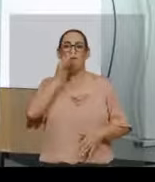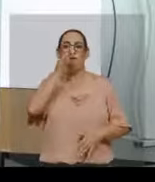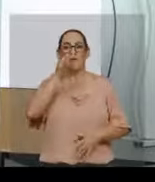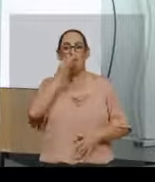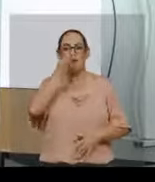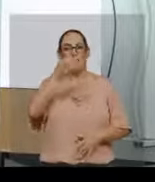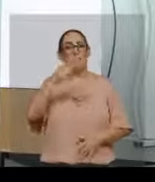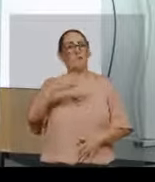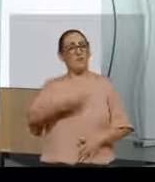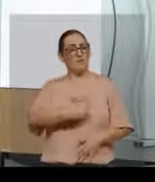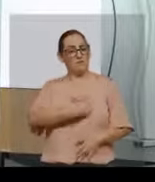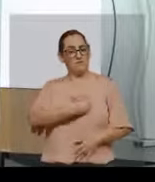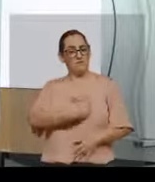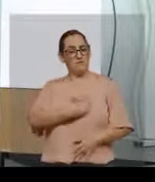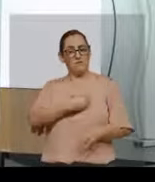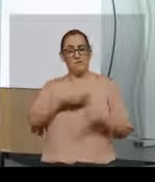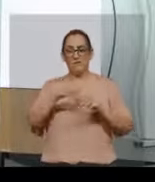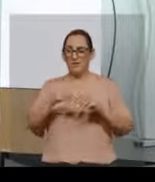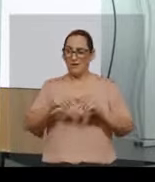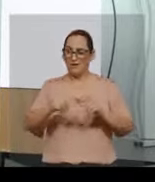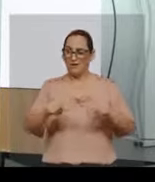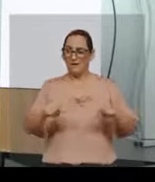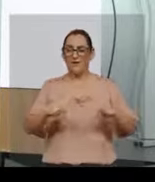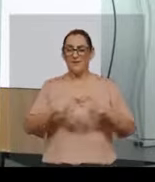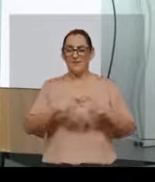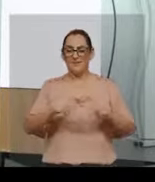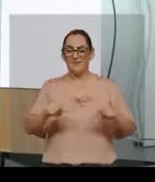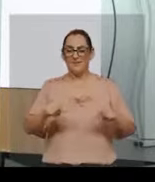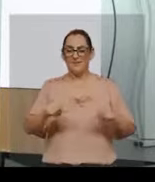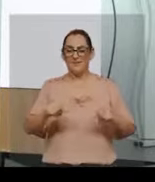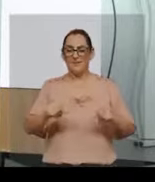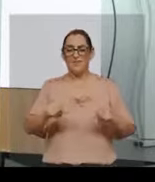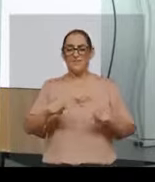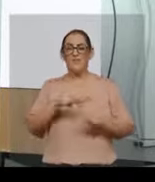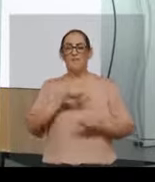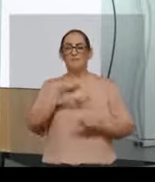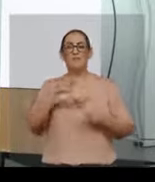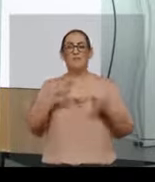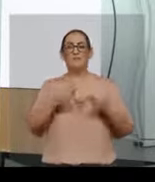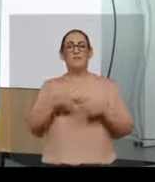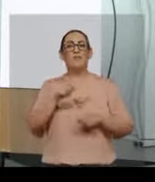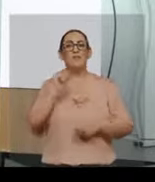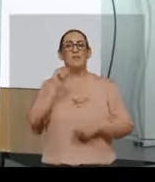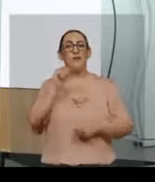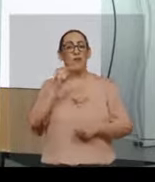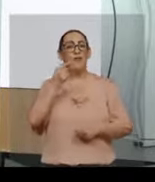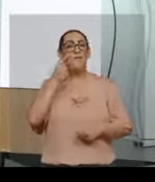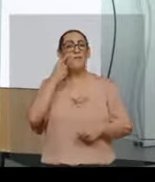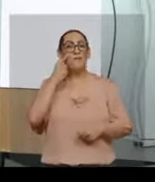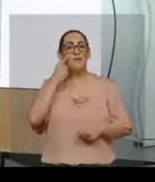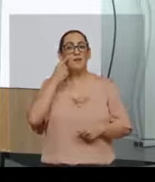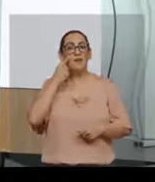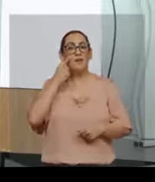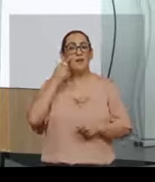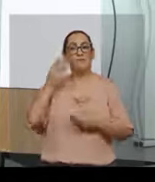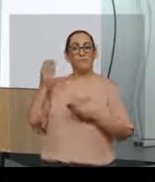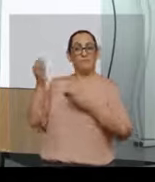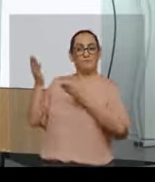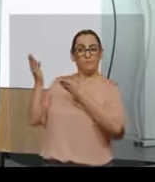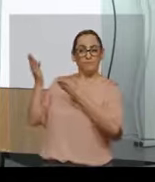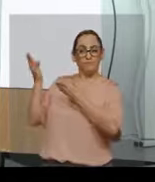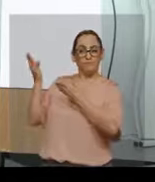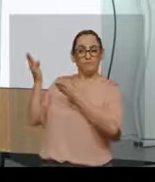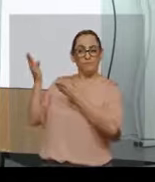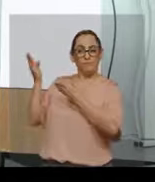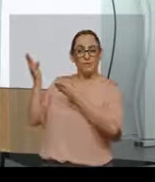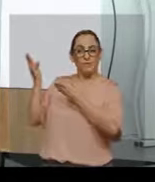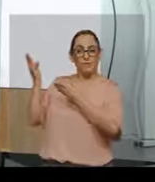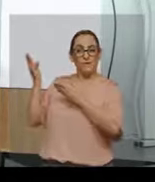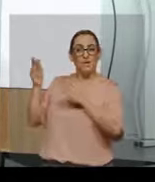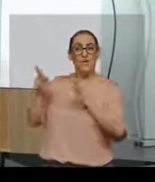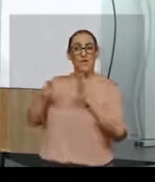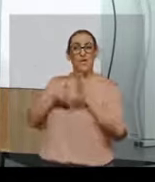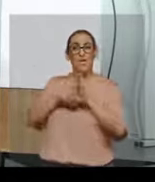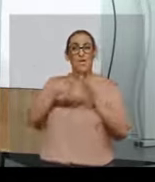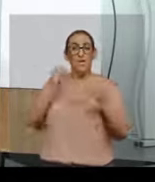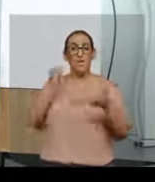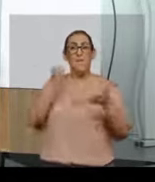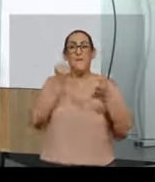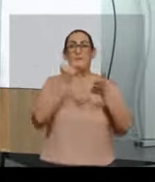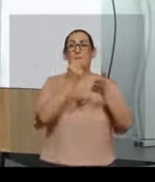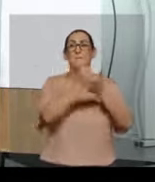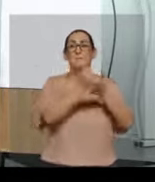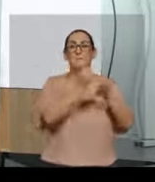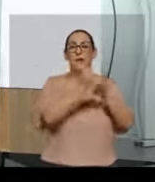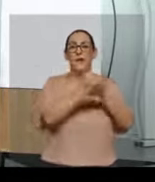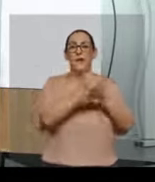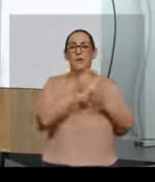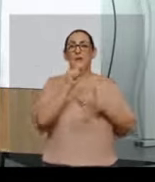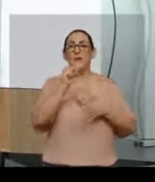que esse ponto aqui, então, ó, esse ancestral aqui, a partir desse momento aqui, onde a necessidade de um